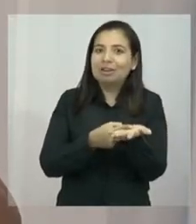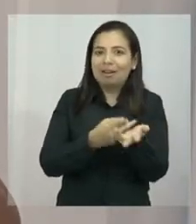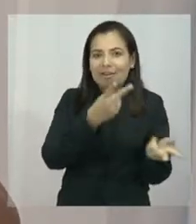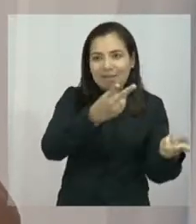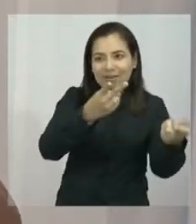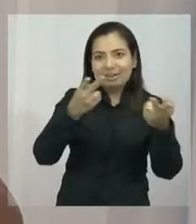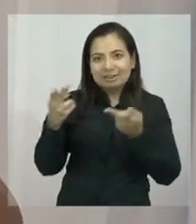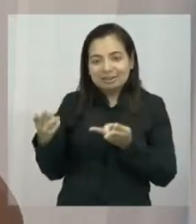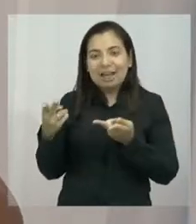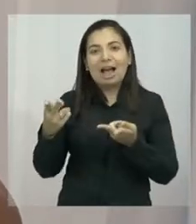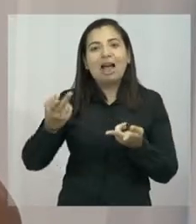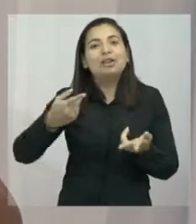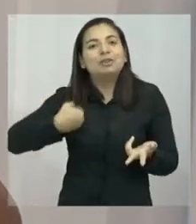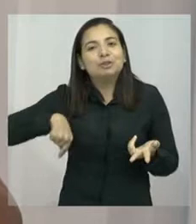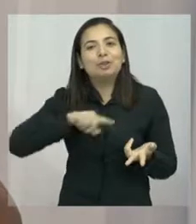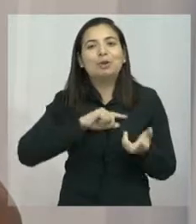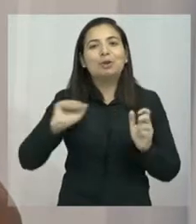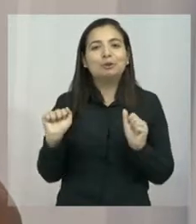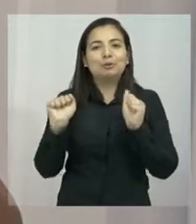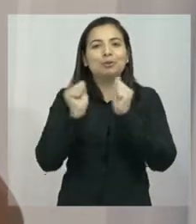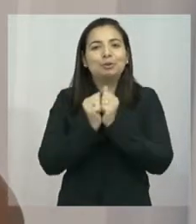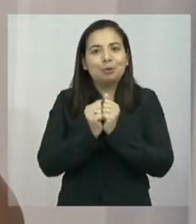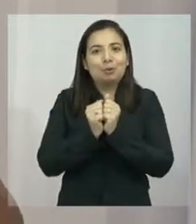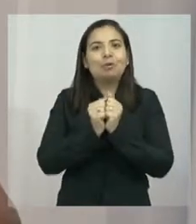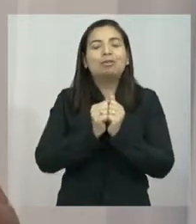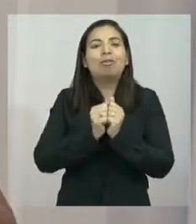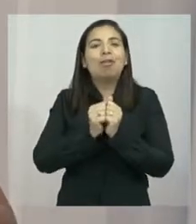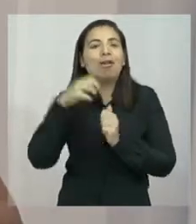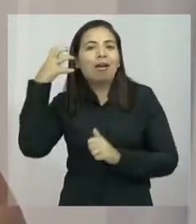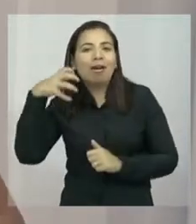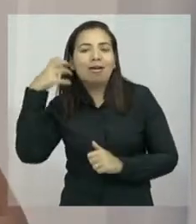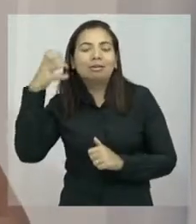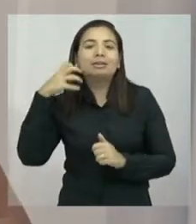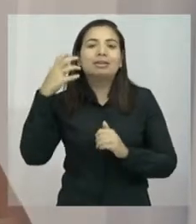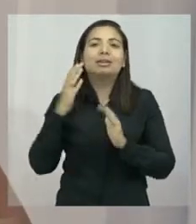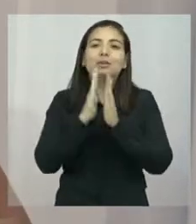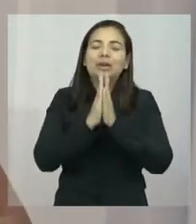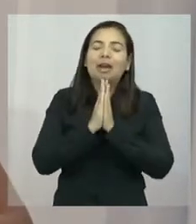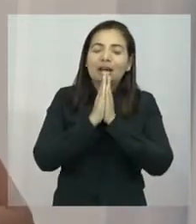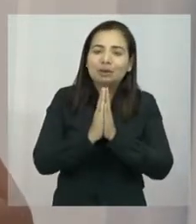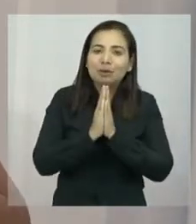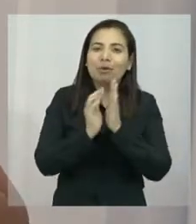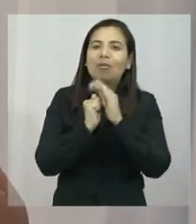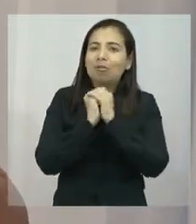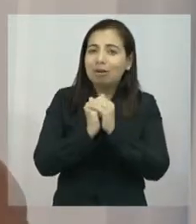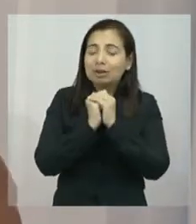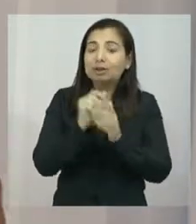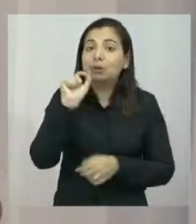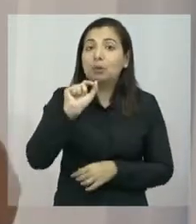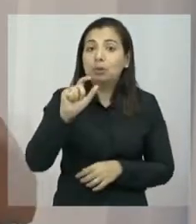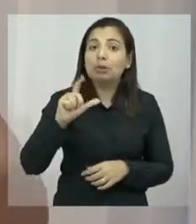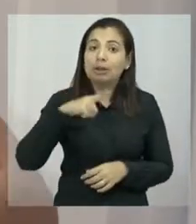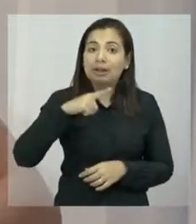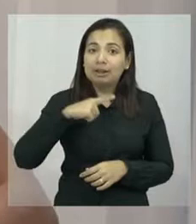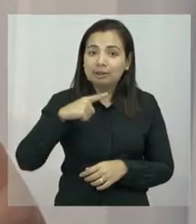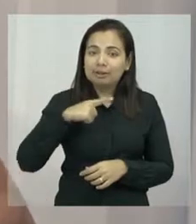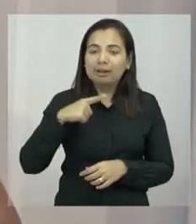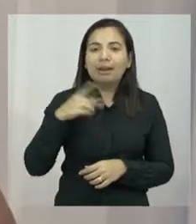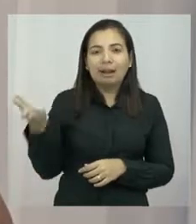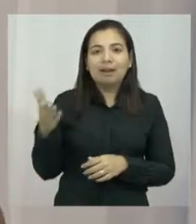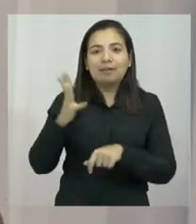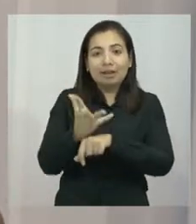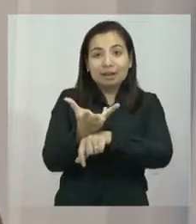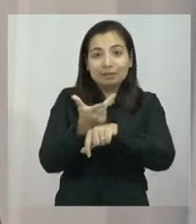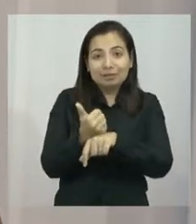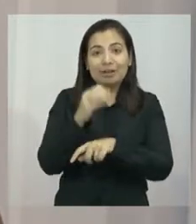estarmos juntamente louvando e adorando nesse 8º Festival Celebrai, né? A entrada, ela é franca,